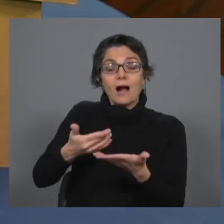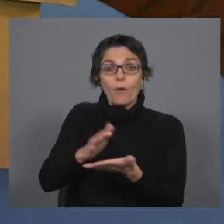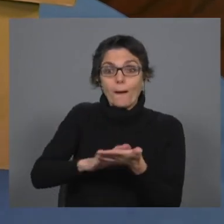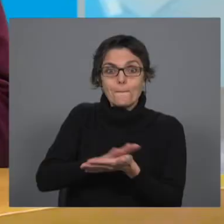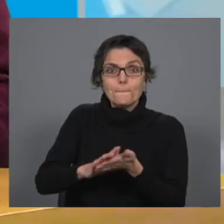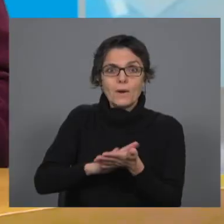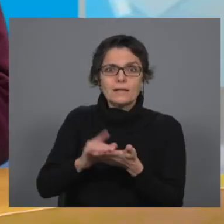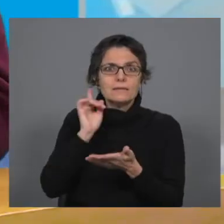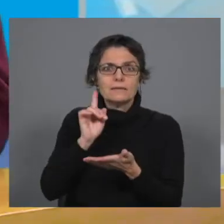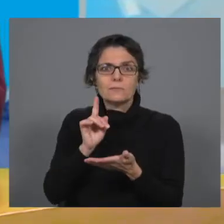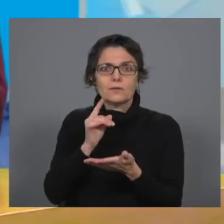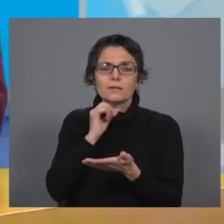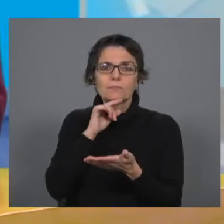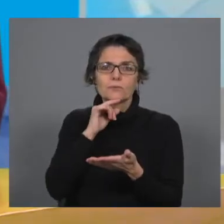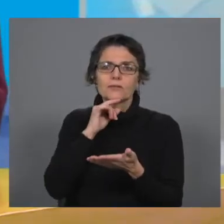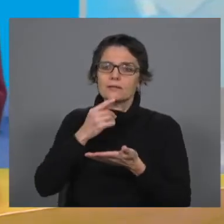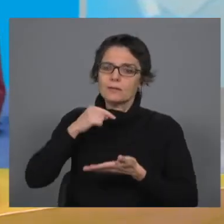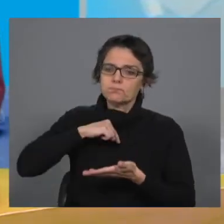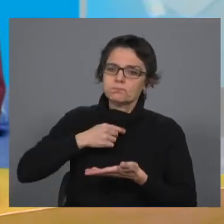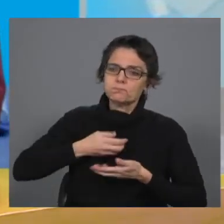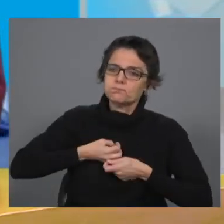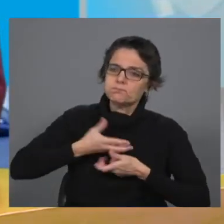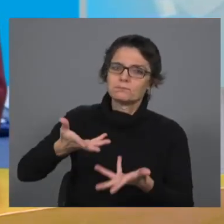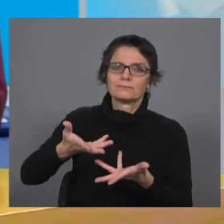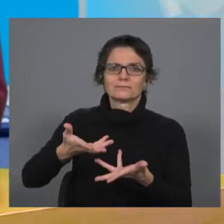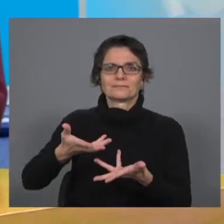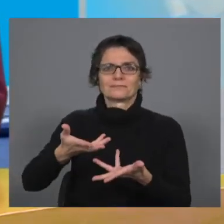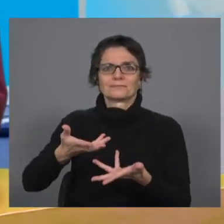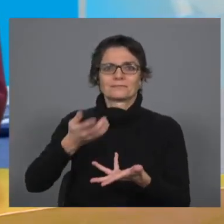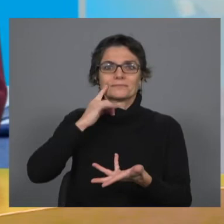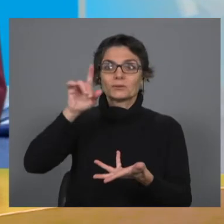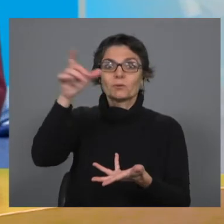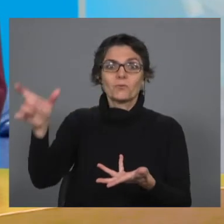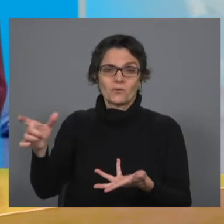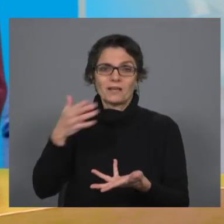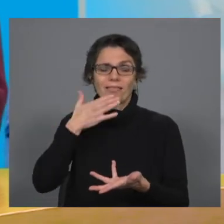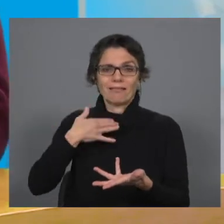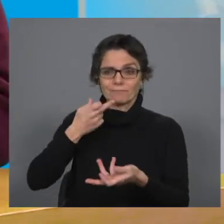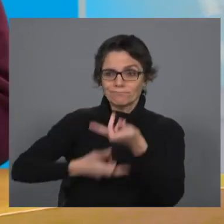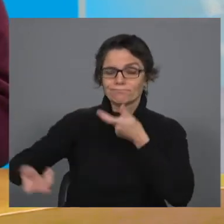que trazemos dentro das nossas próprias tradições e que nos podem